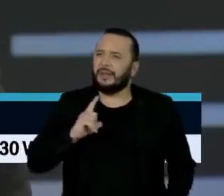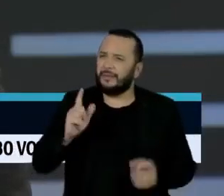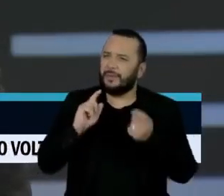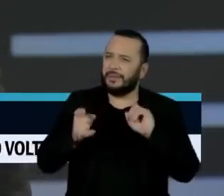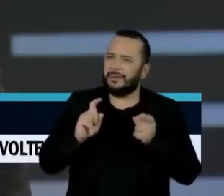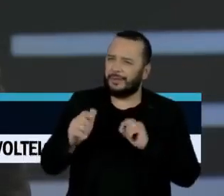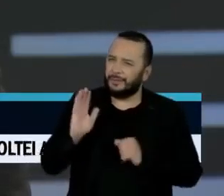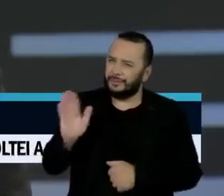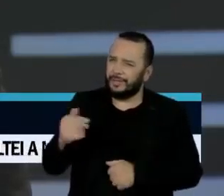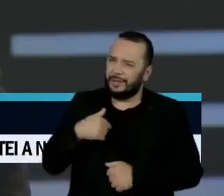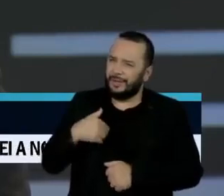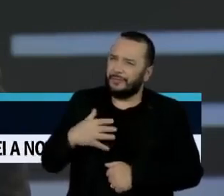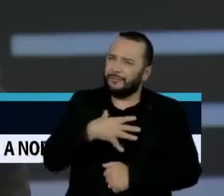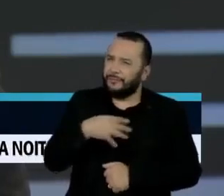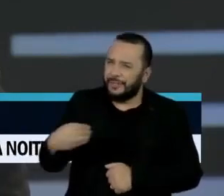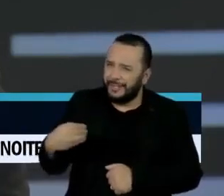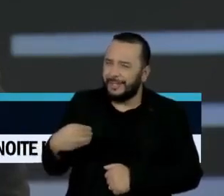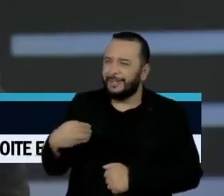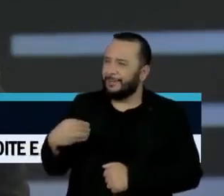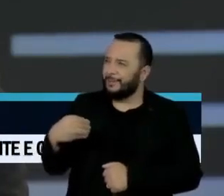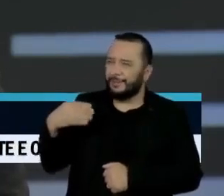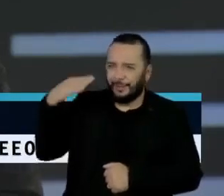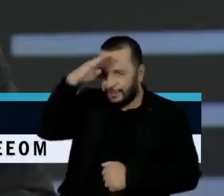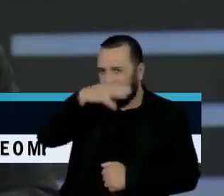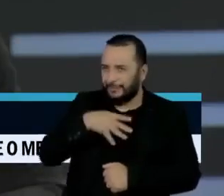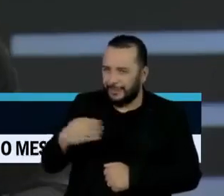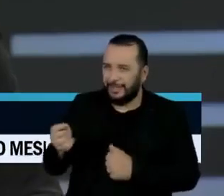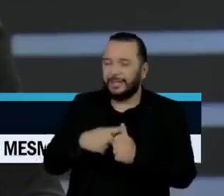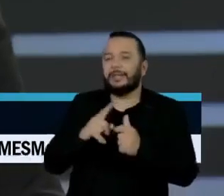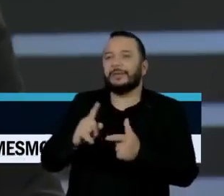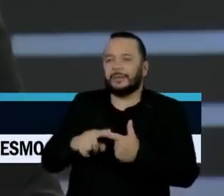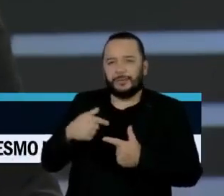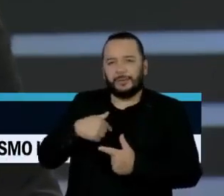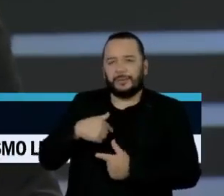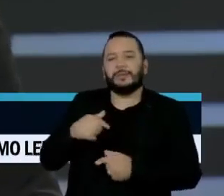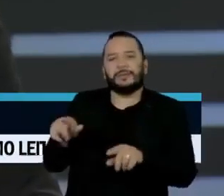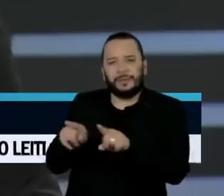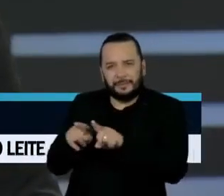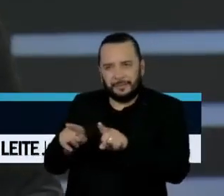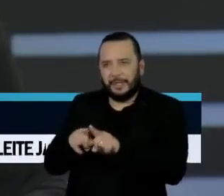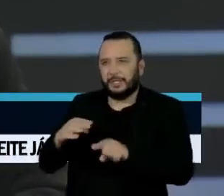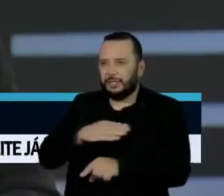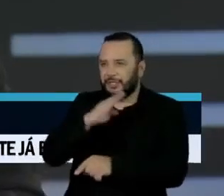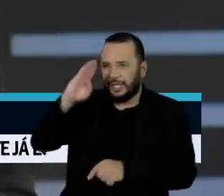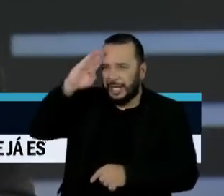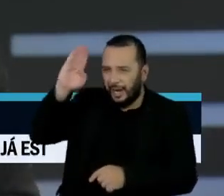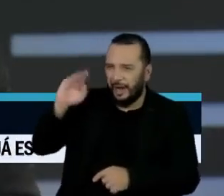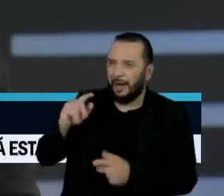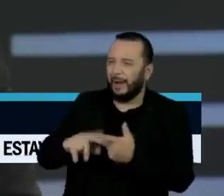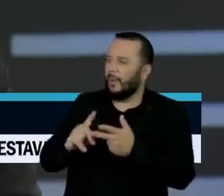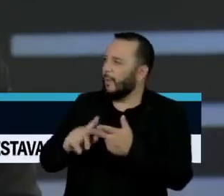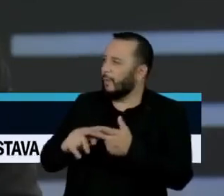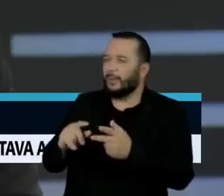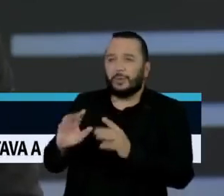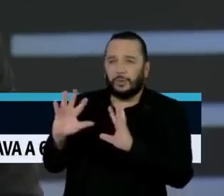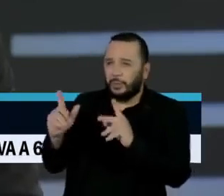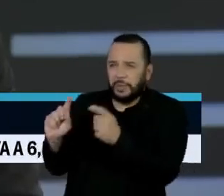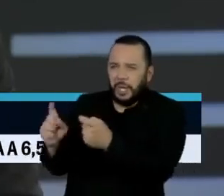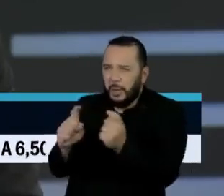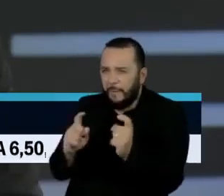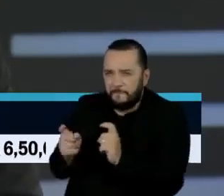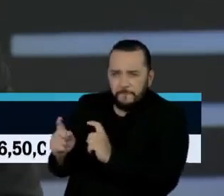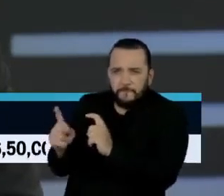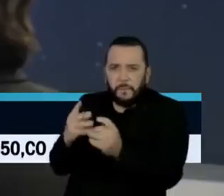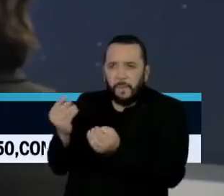filhos do presidente os principais ministros o general Braga Netto para medir o tamanho do estrago e tão todos muito